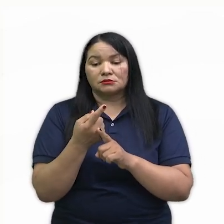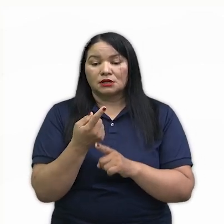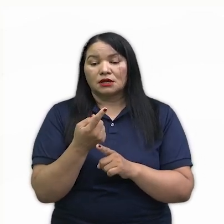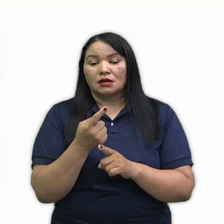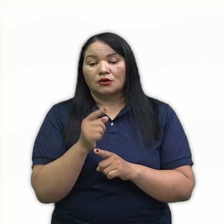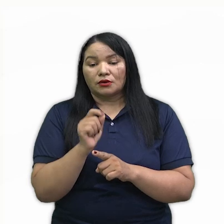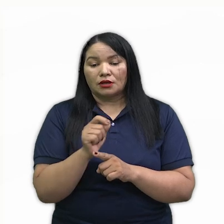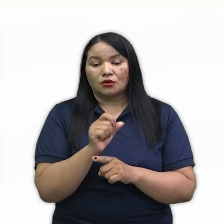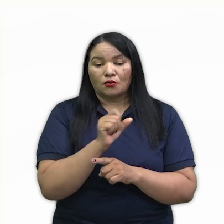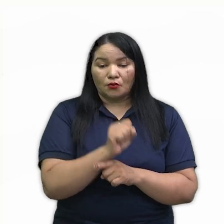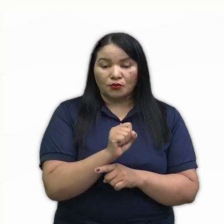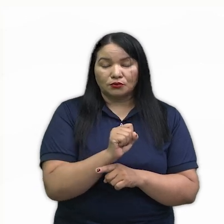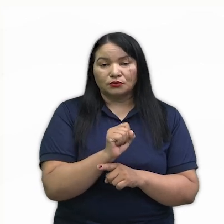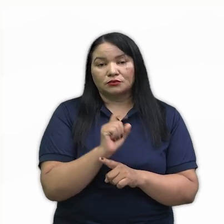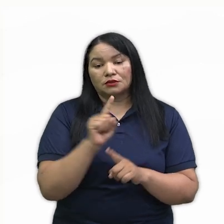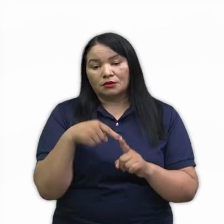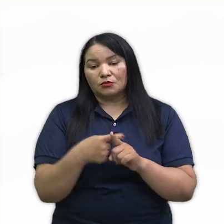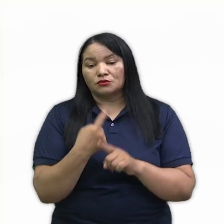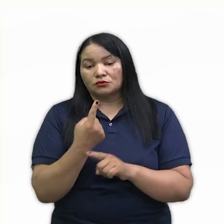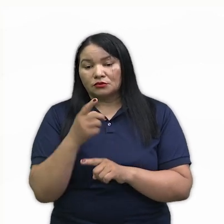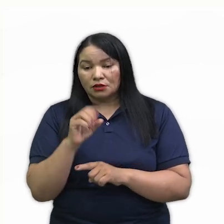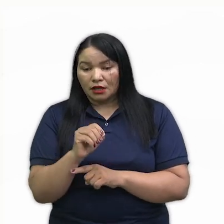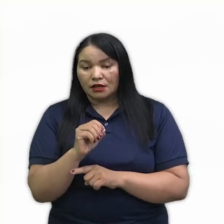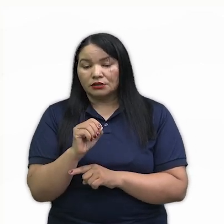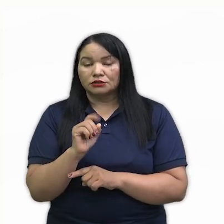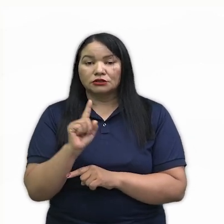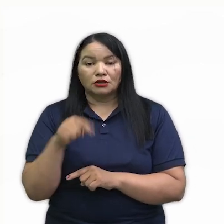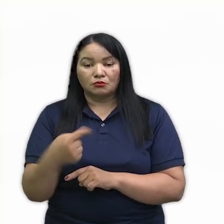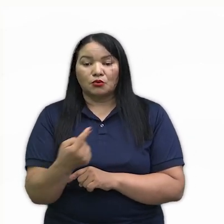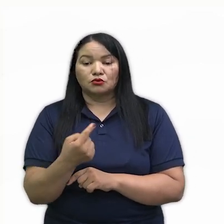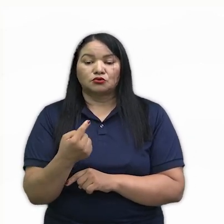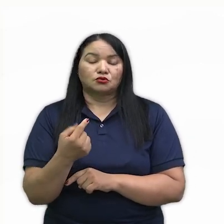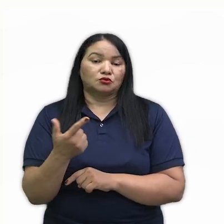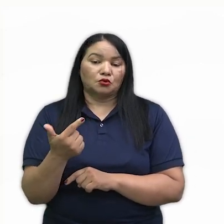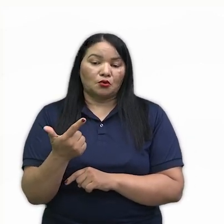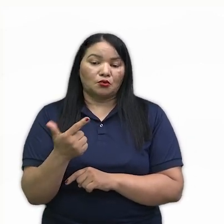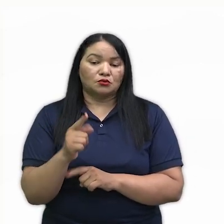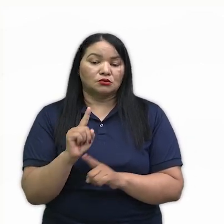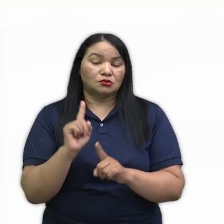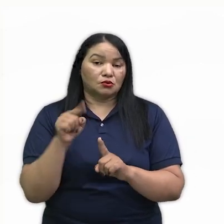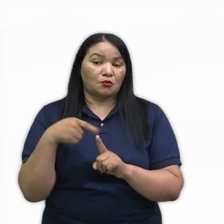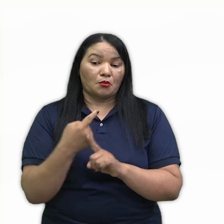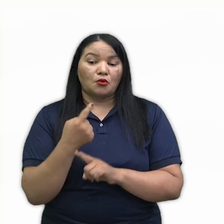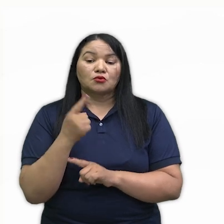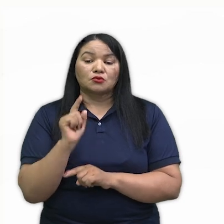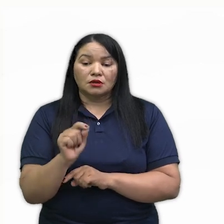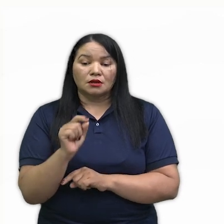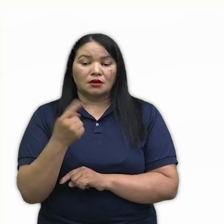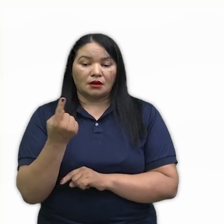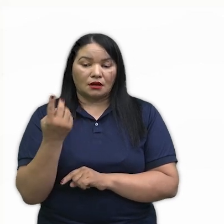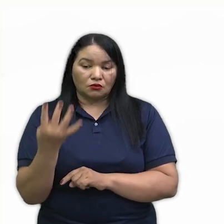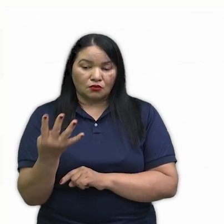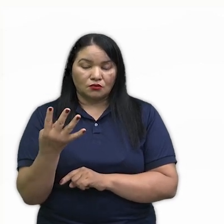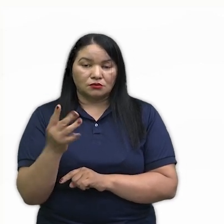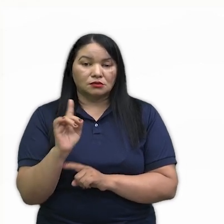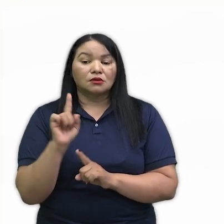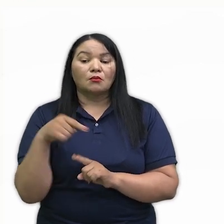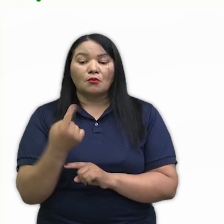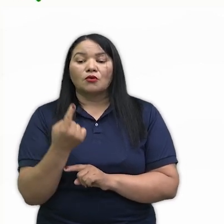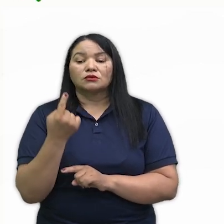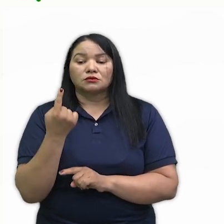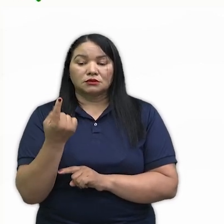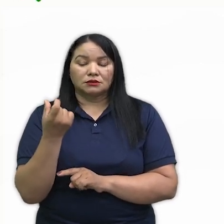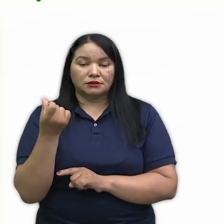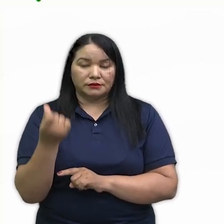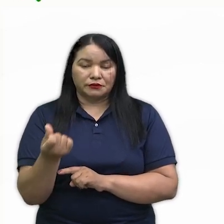aqui será o 10, depois o 12 horas, né, 14 horas, 16 horas,